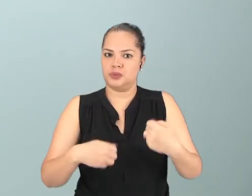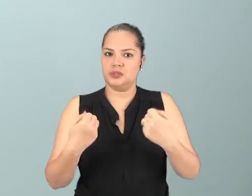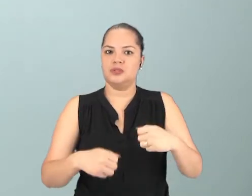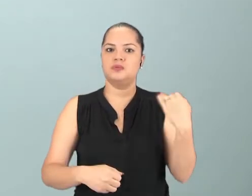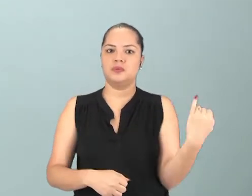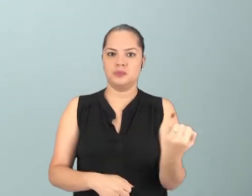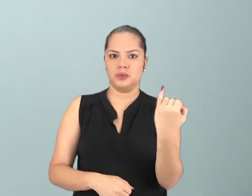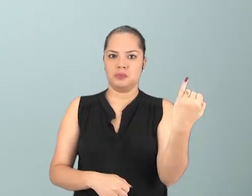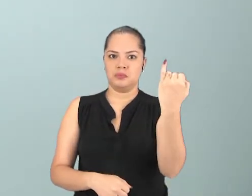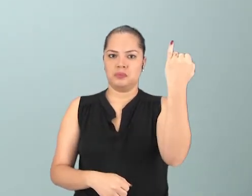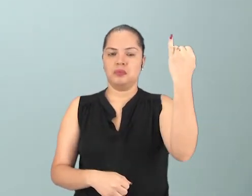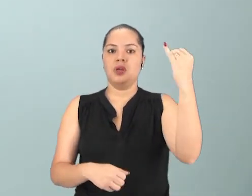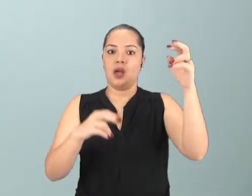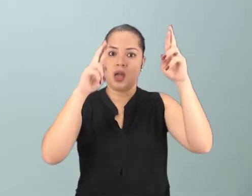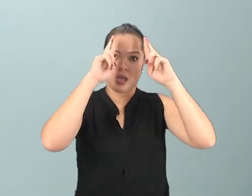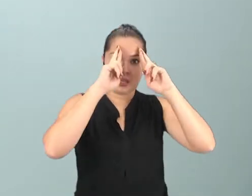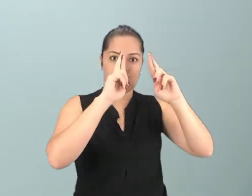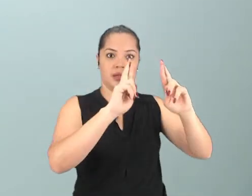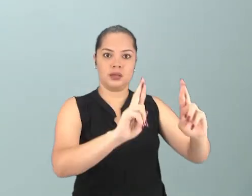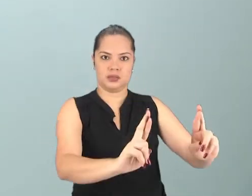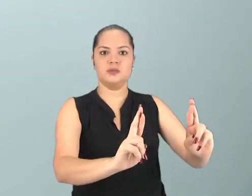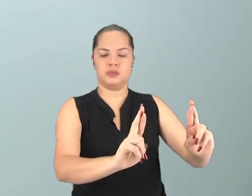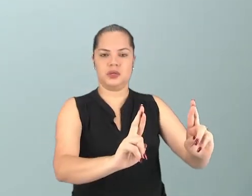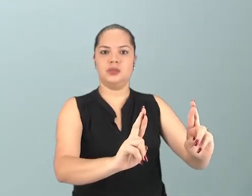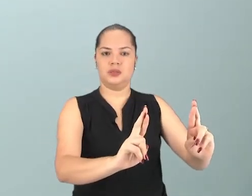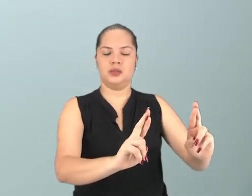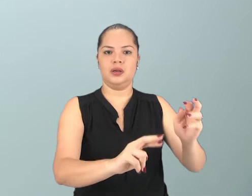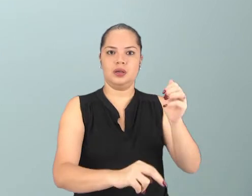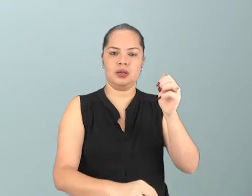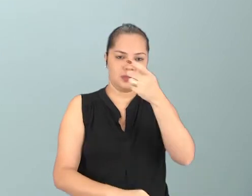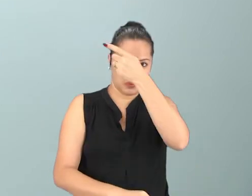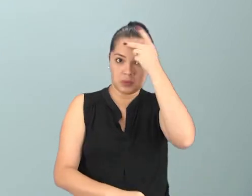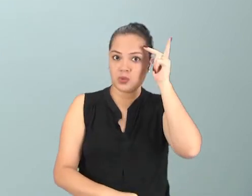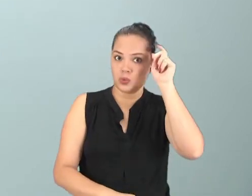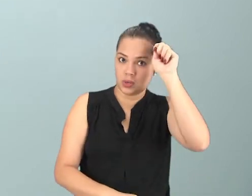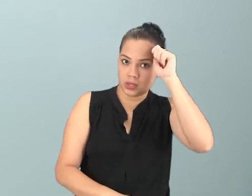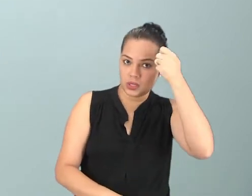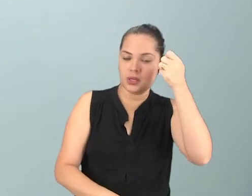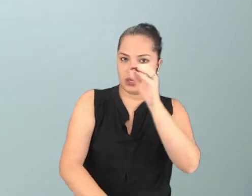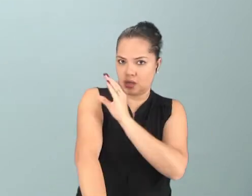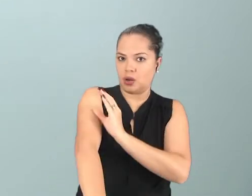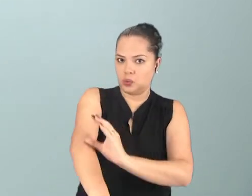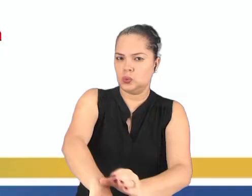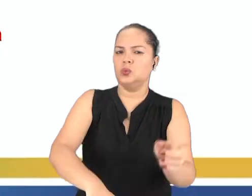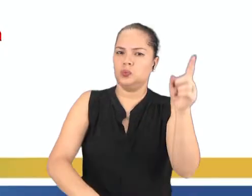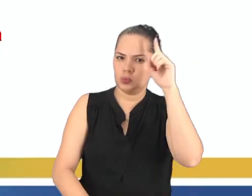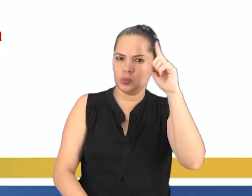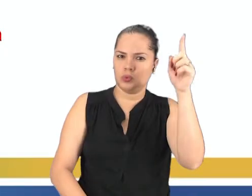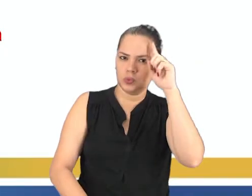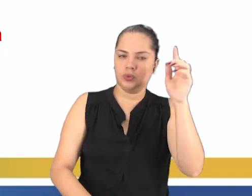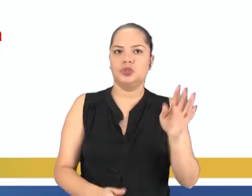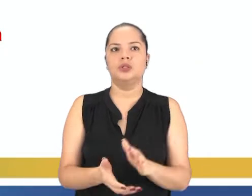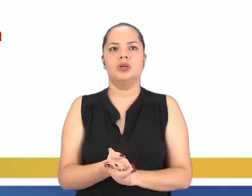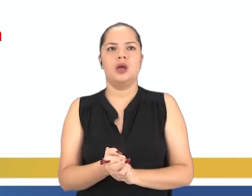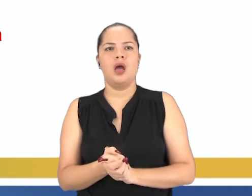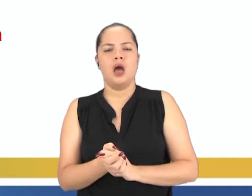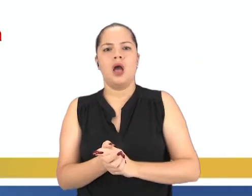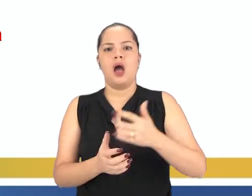e respeitemos a cultura e a pessoa negra todos os dias. Segunda pergunta, qual a questão polêmica que está